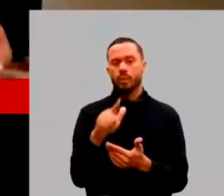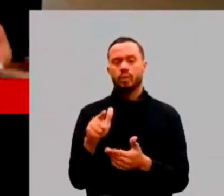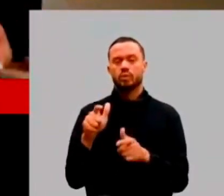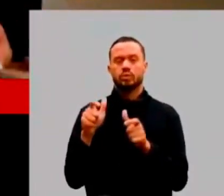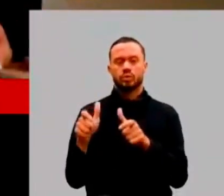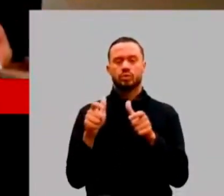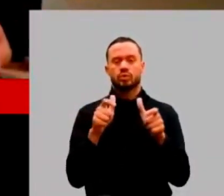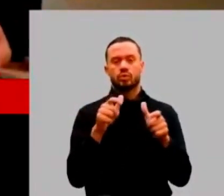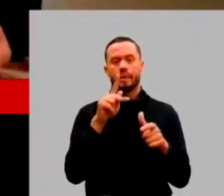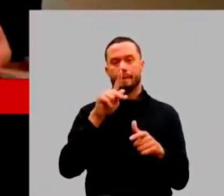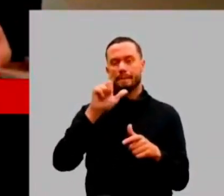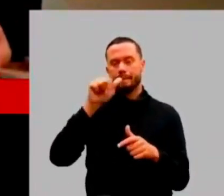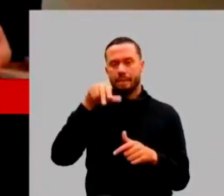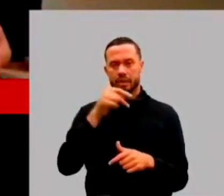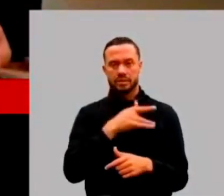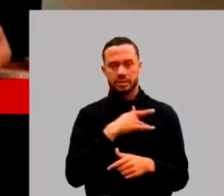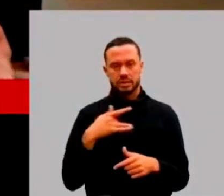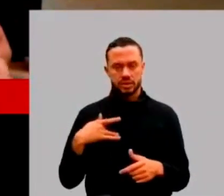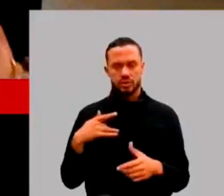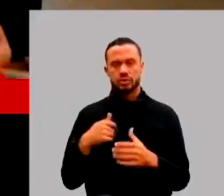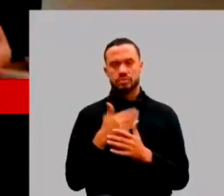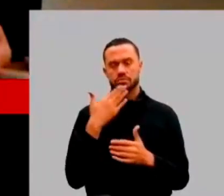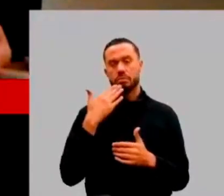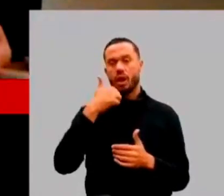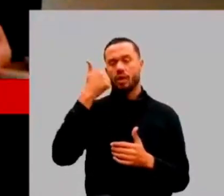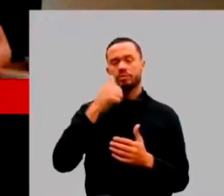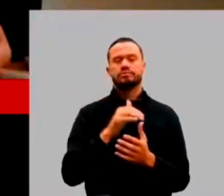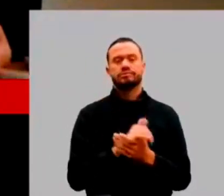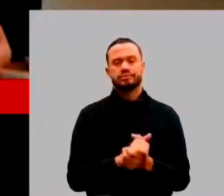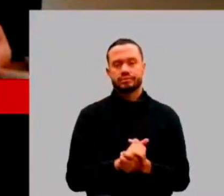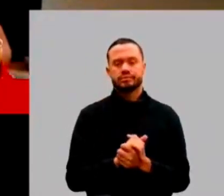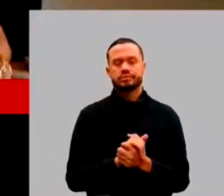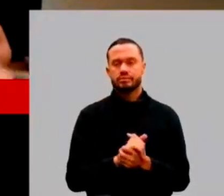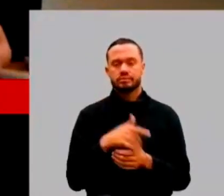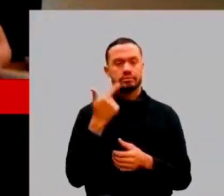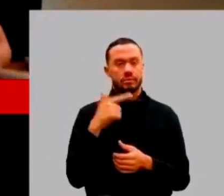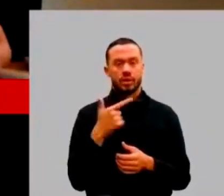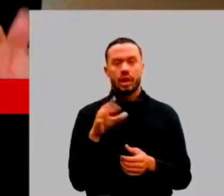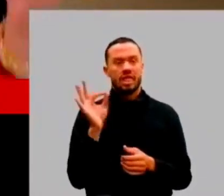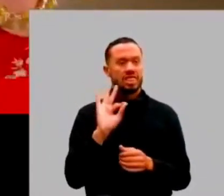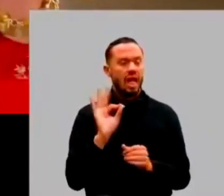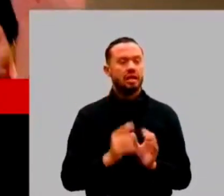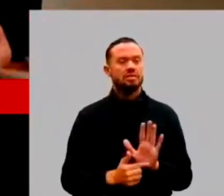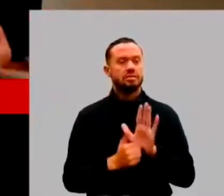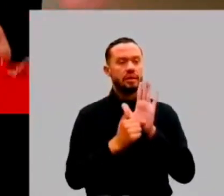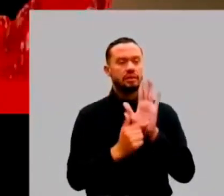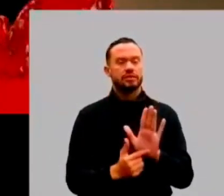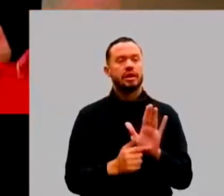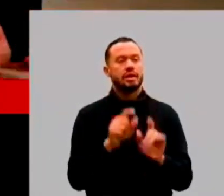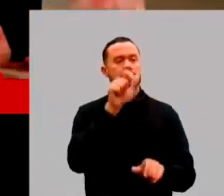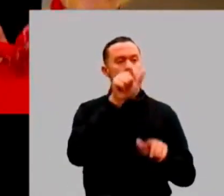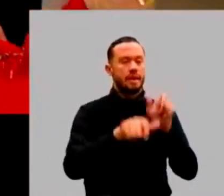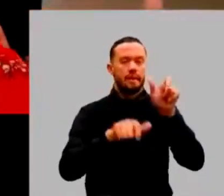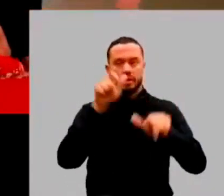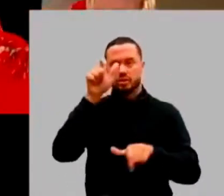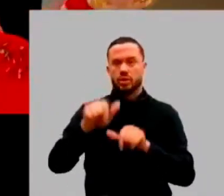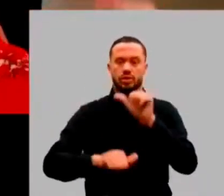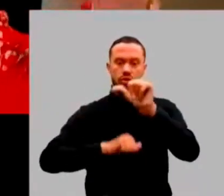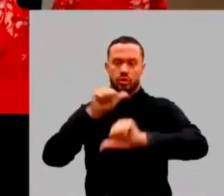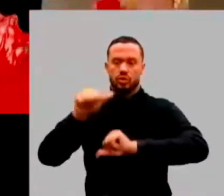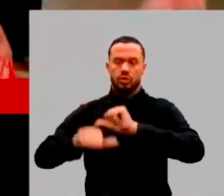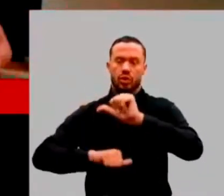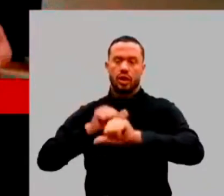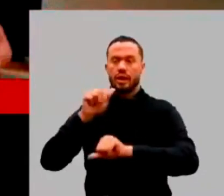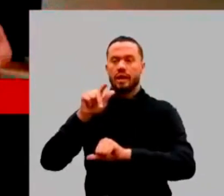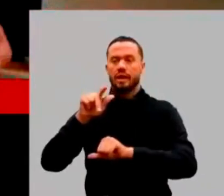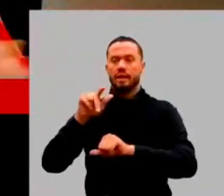um plano de saúde e não há nenhum estudo apresentado dizendo que essas pessoas migrarão dos seus planos de